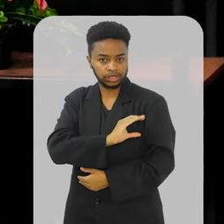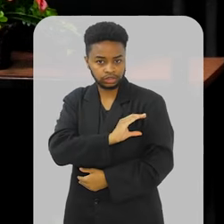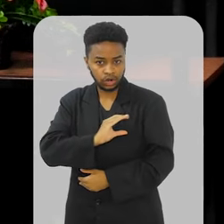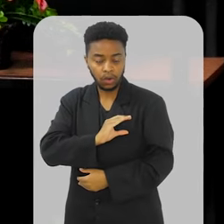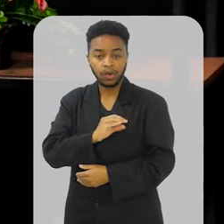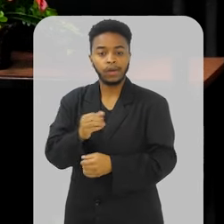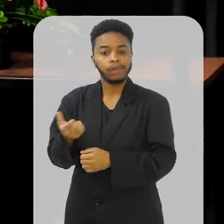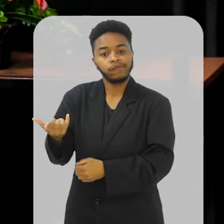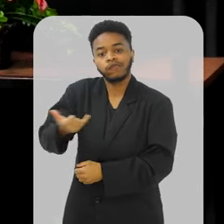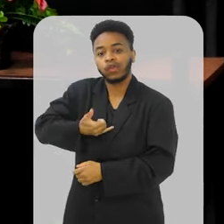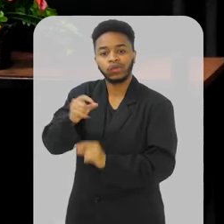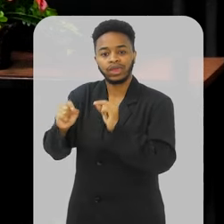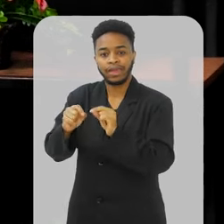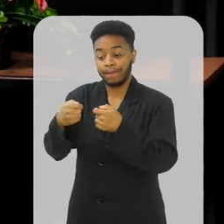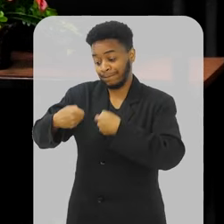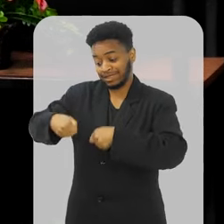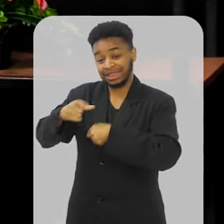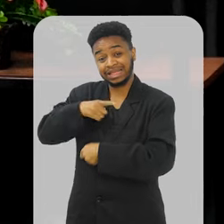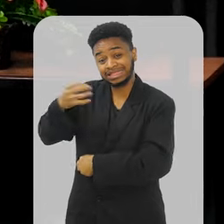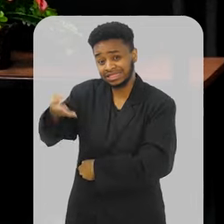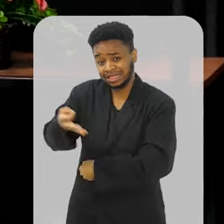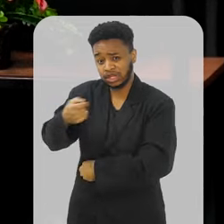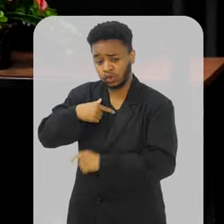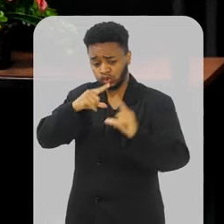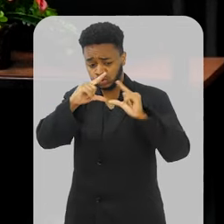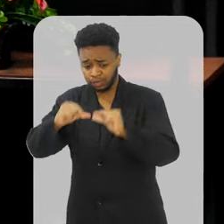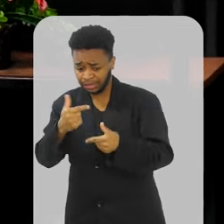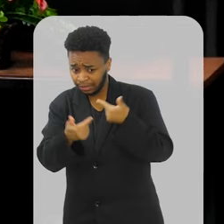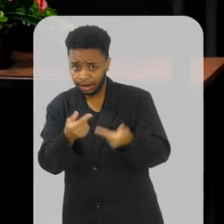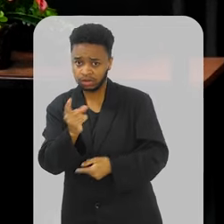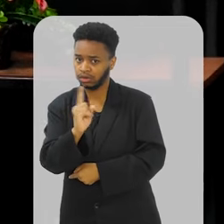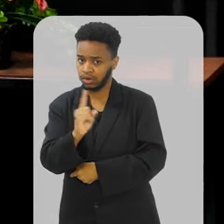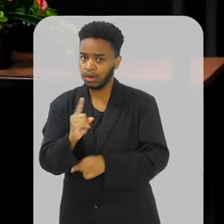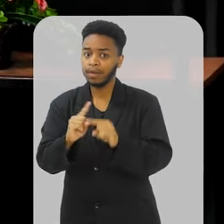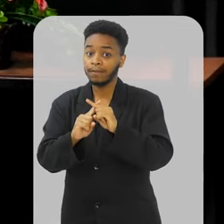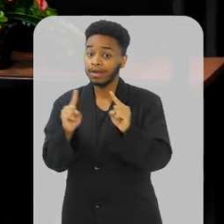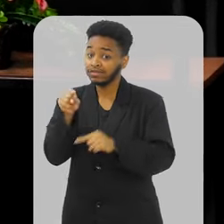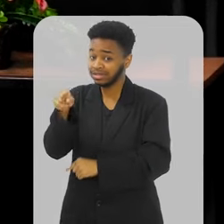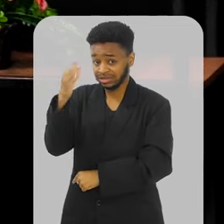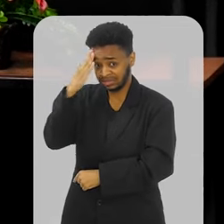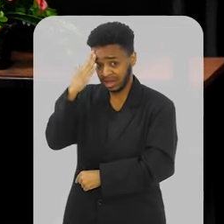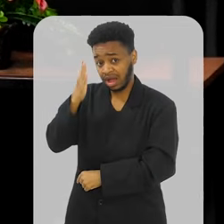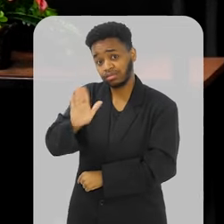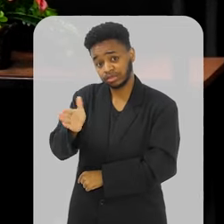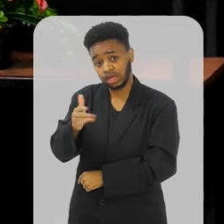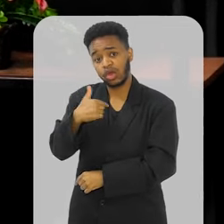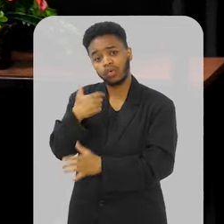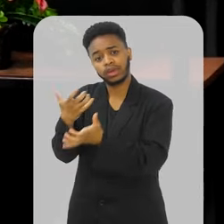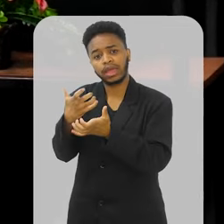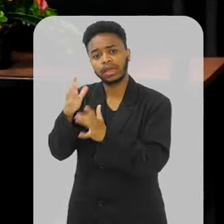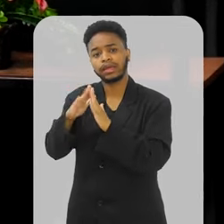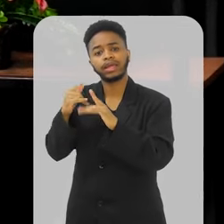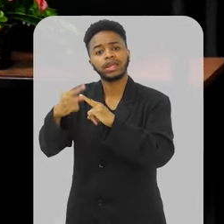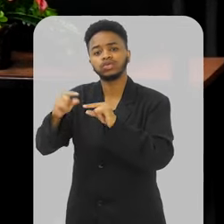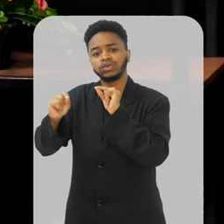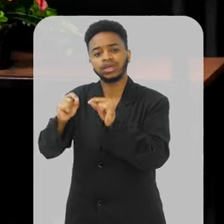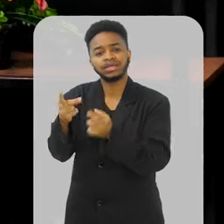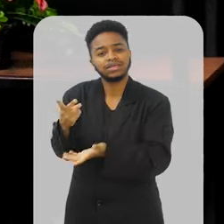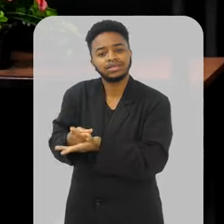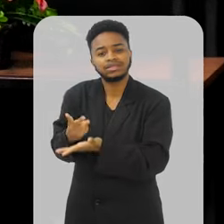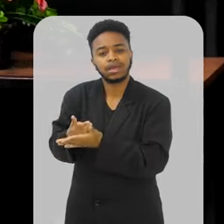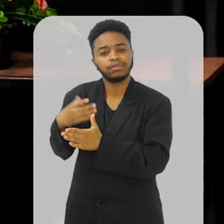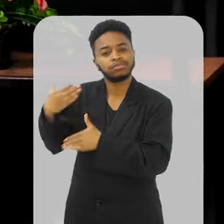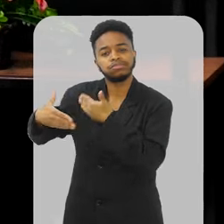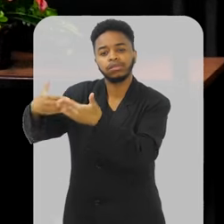mas na certeza de que não vou diminuir nenhum trabalho teu e você sabe que eu quero aquela igreja cada